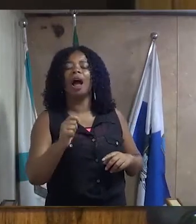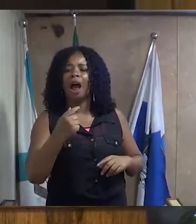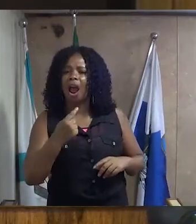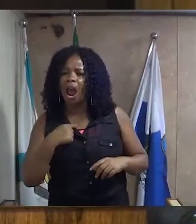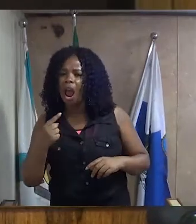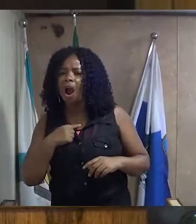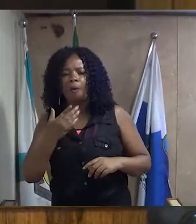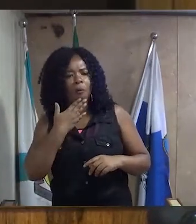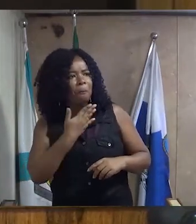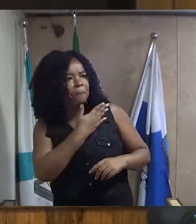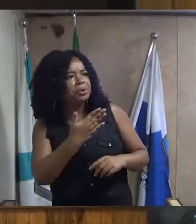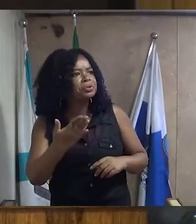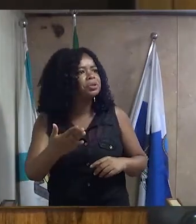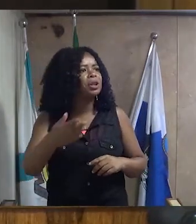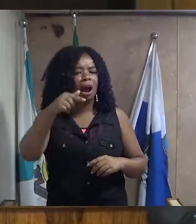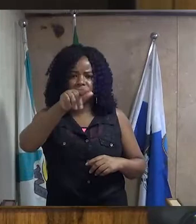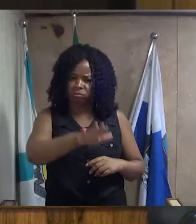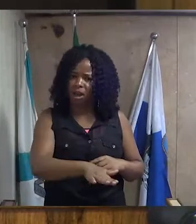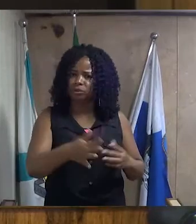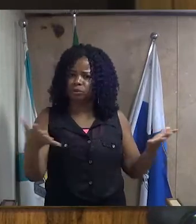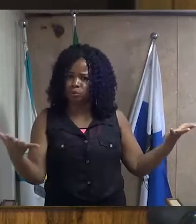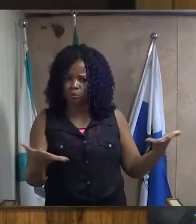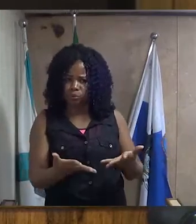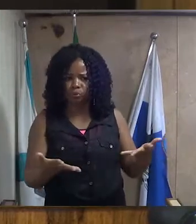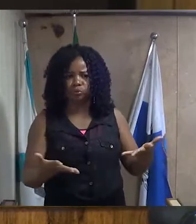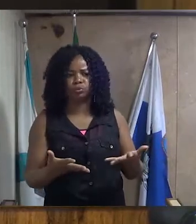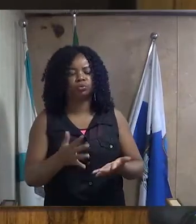protocolei, nesta tarde de hoje,